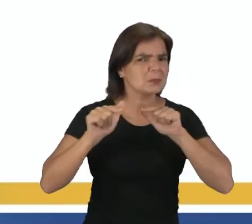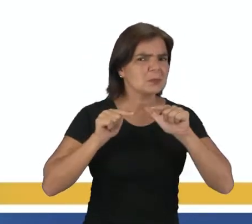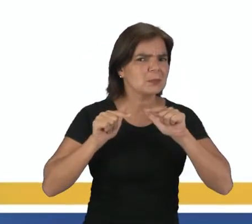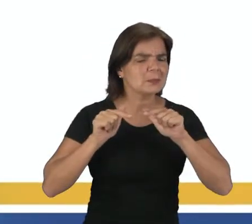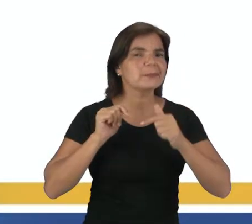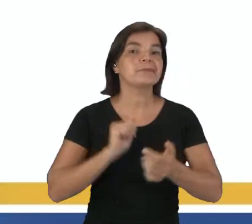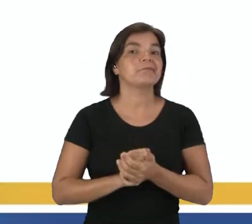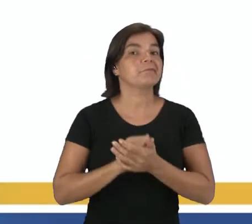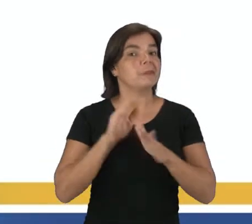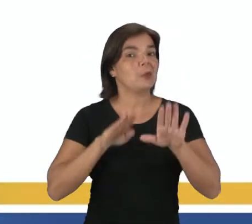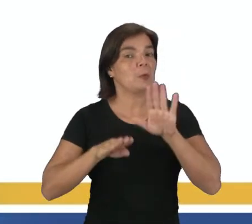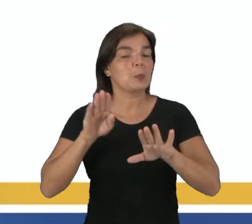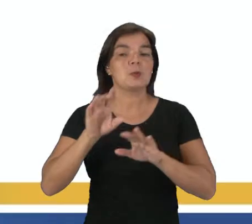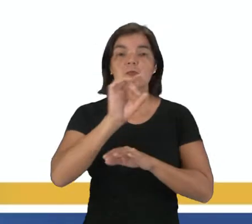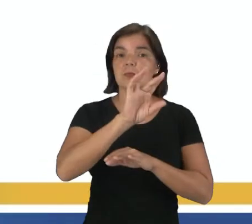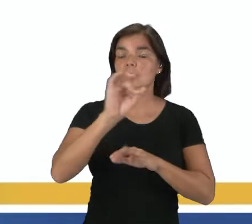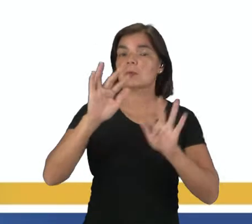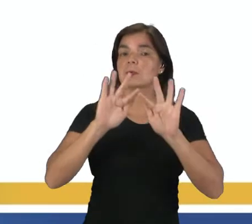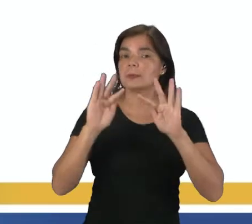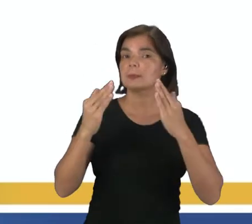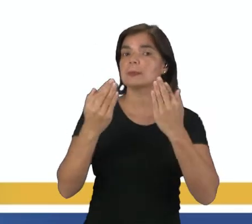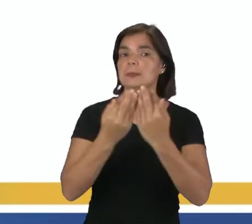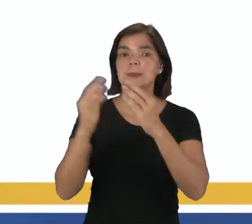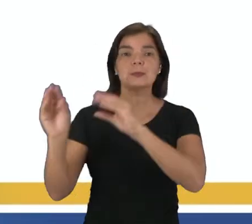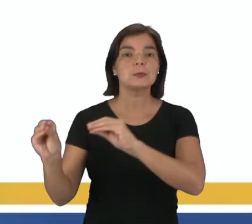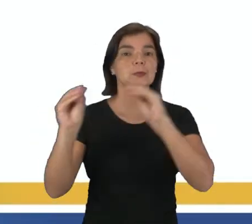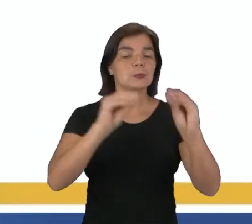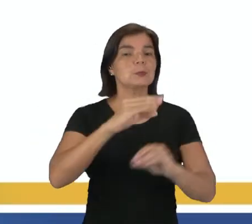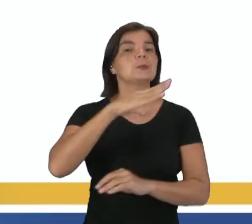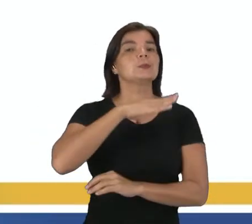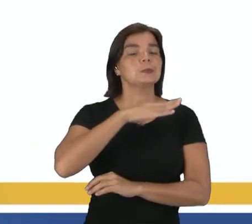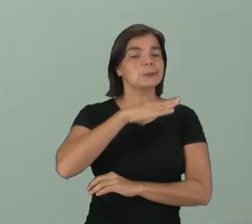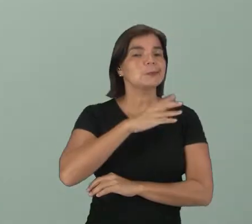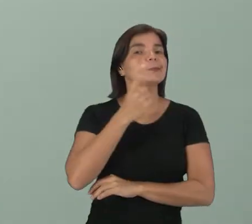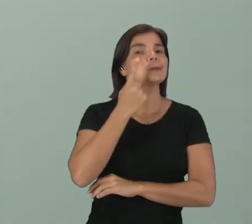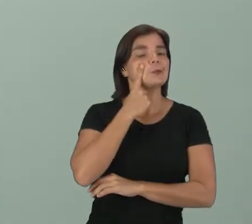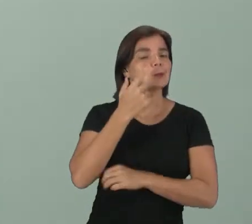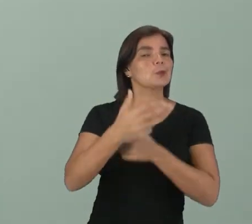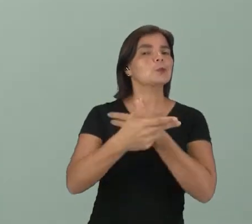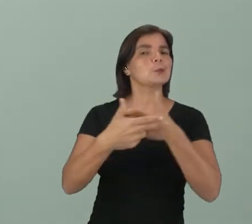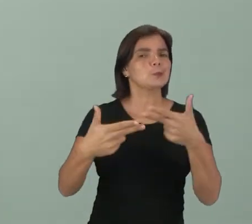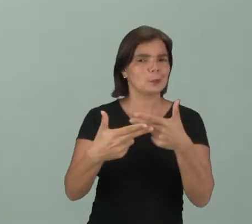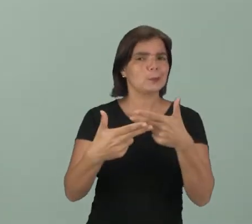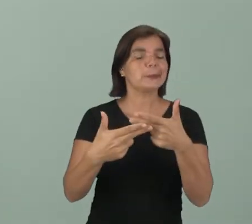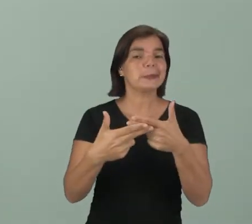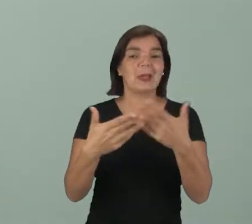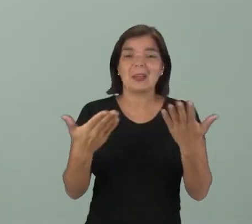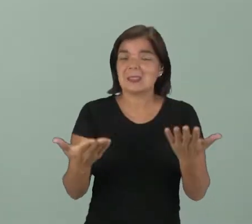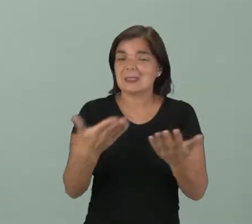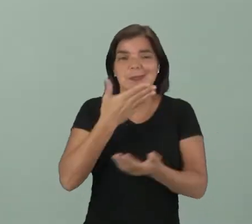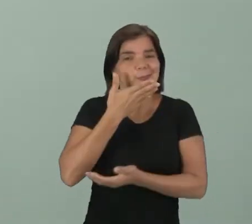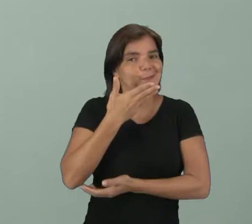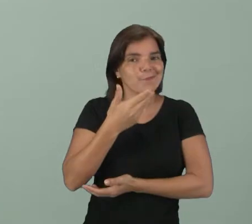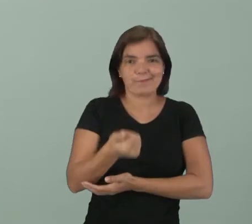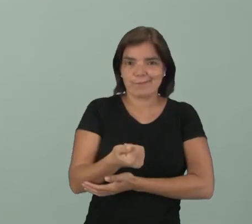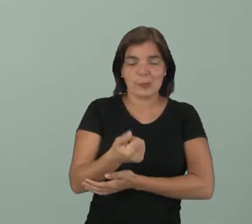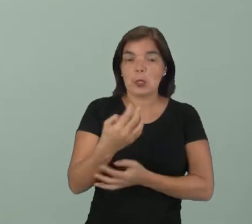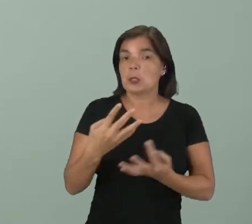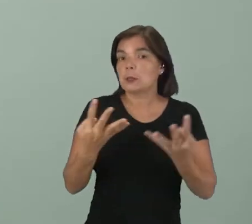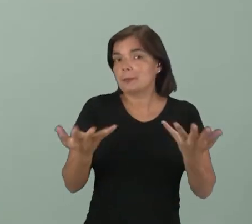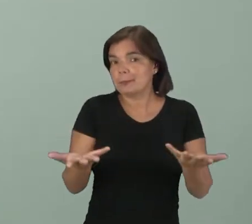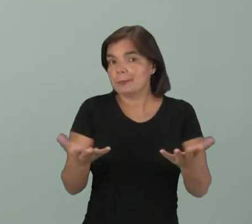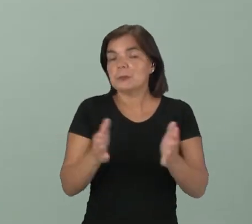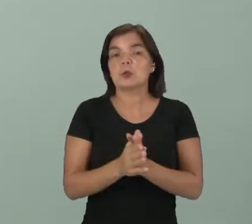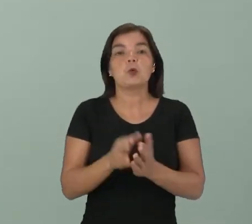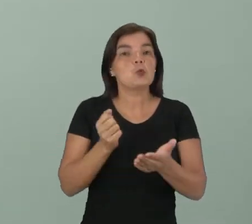mesmo dependendo de cada família que veio para a cidade deve ter se deparado com situações que nem eram as melhores não